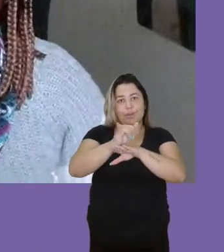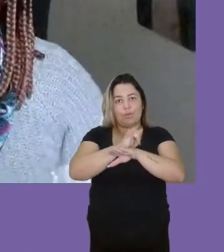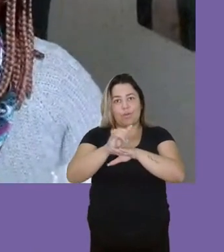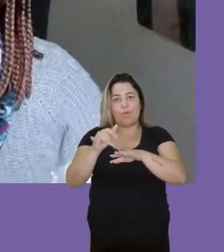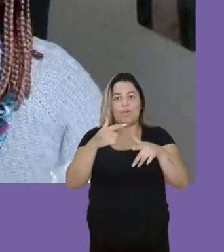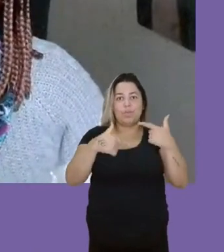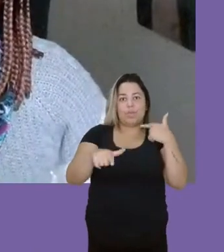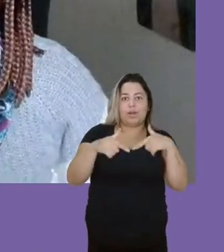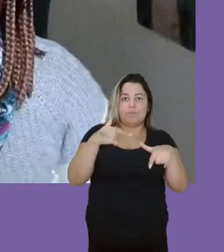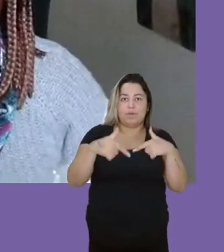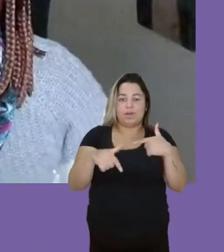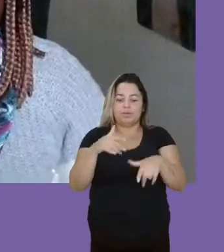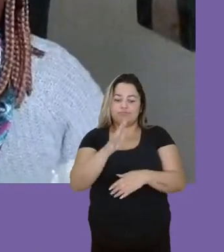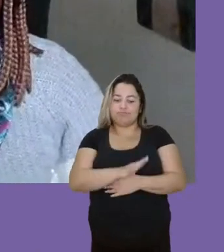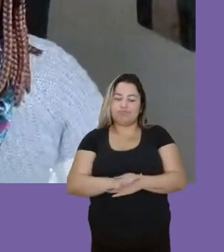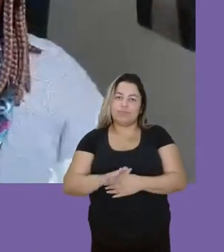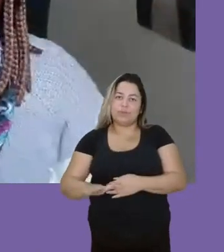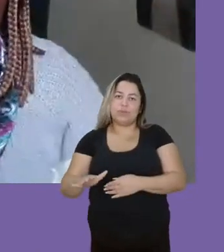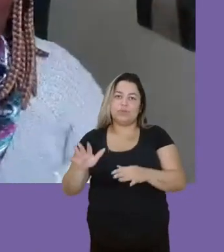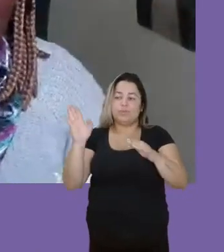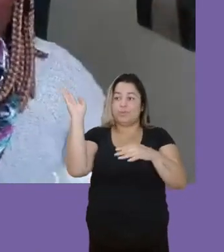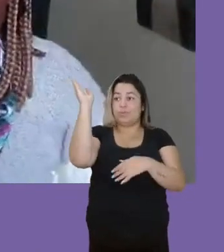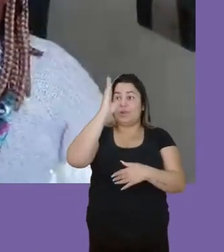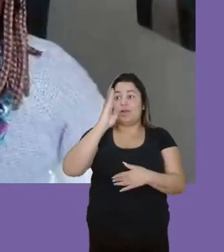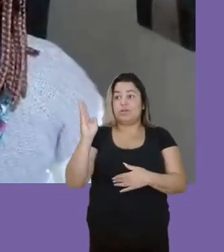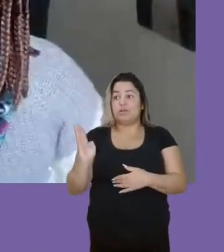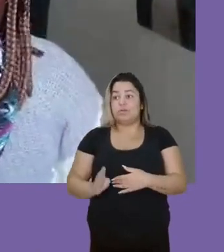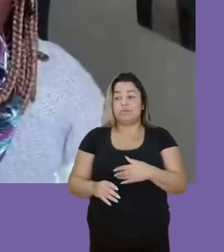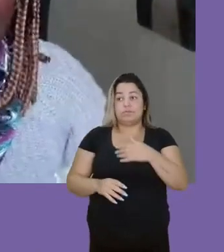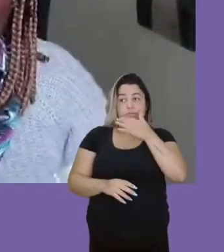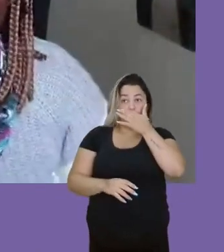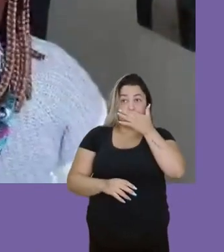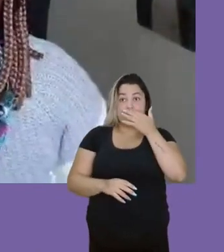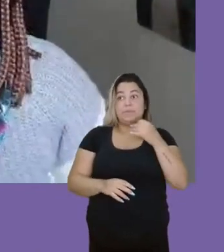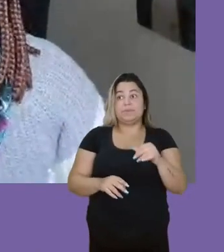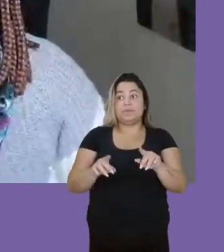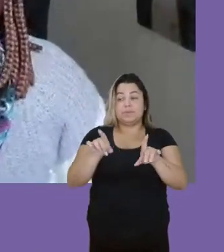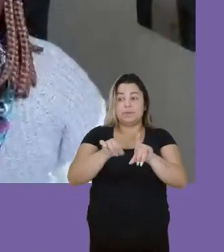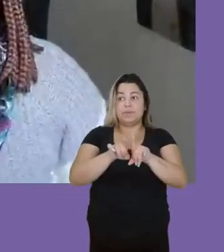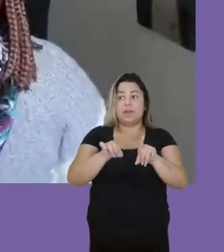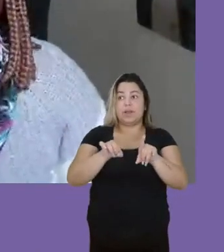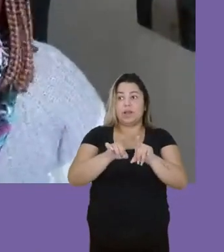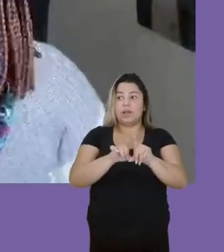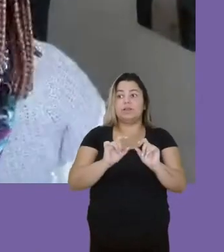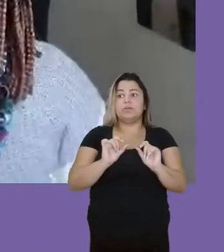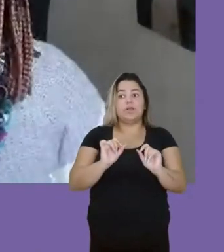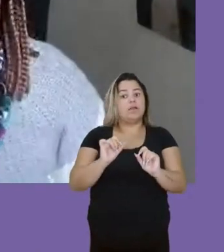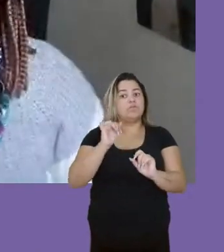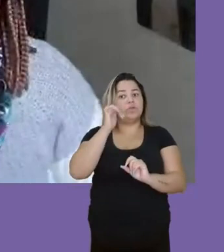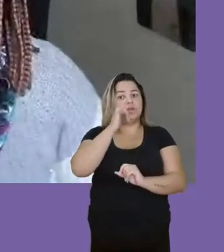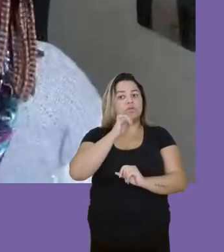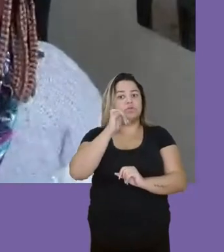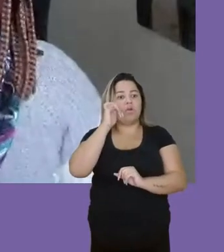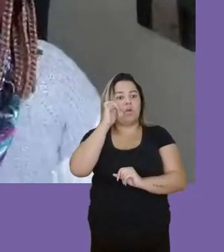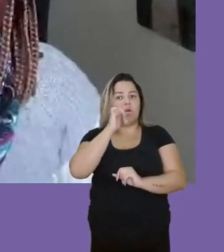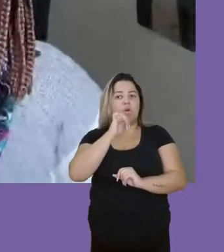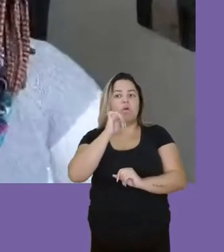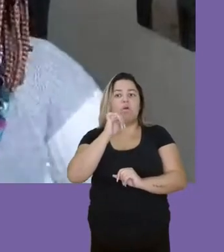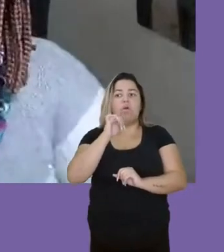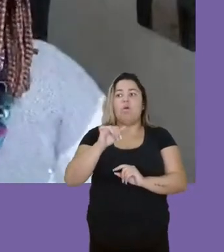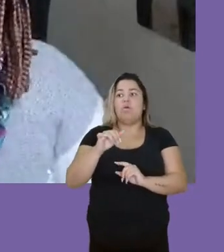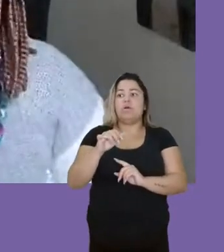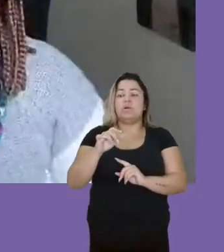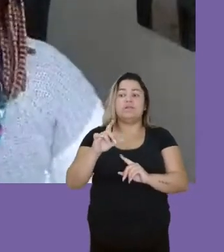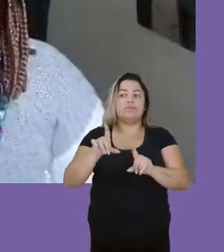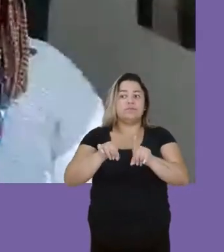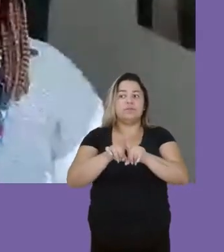infantil no Brasil. E aprovei com uma unidade das mulheres, né? Das mulheres, inclusive, conservadoras, inclusive aquelas que não